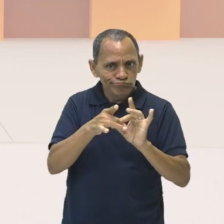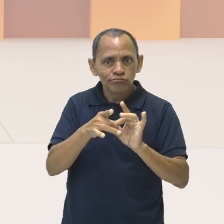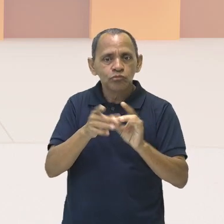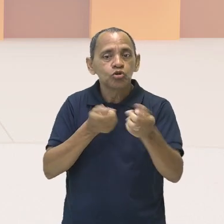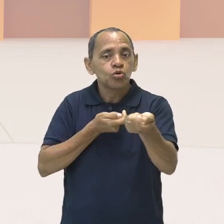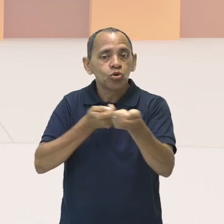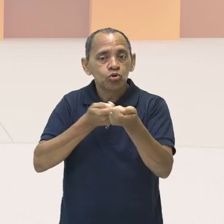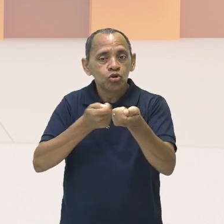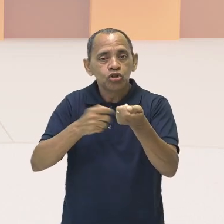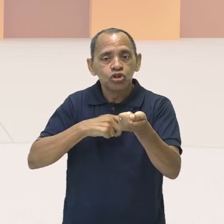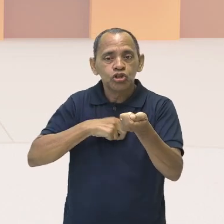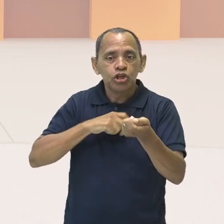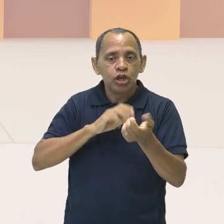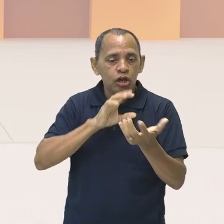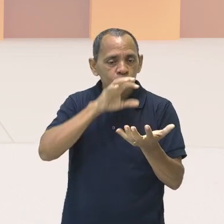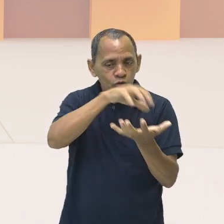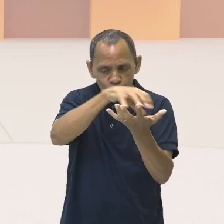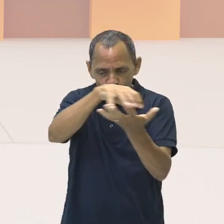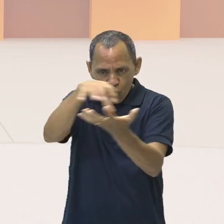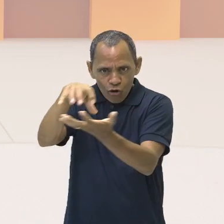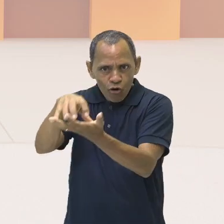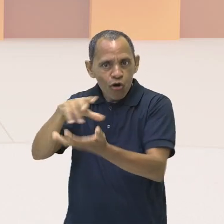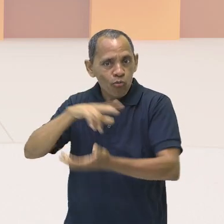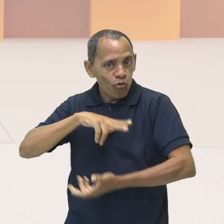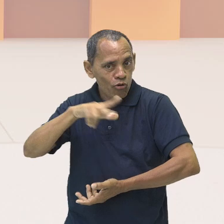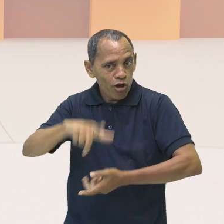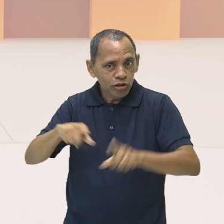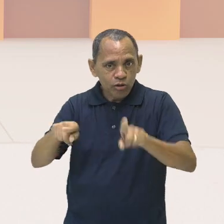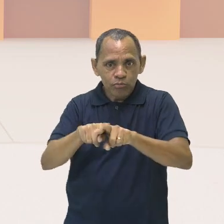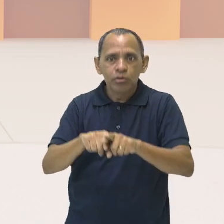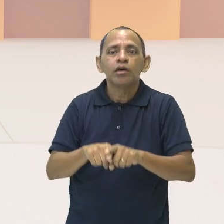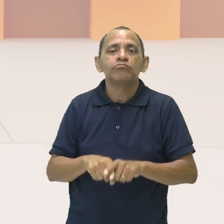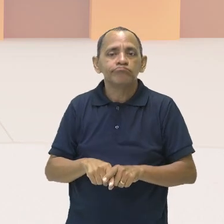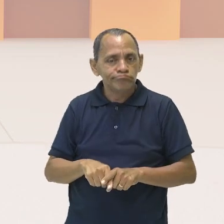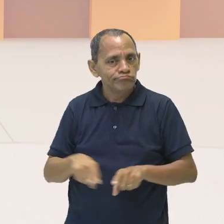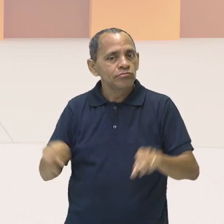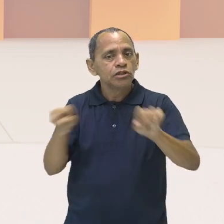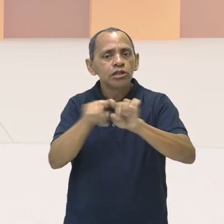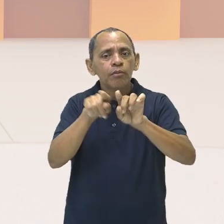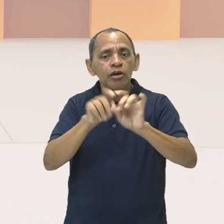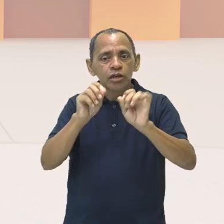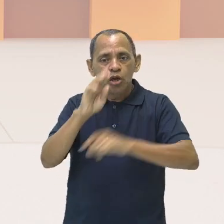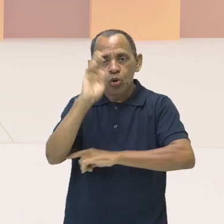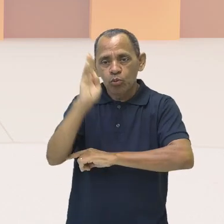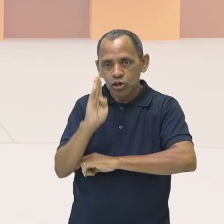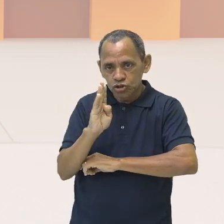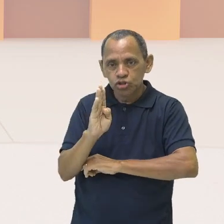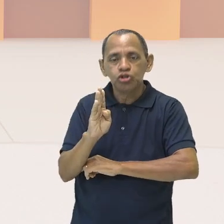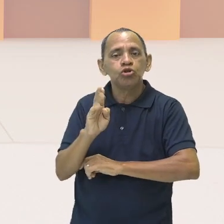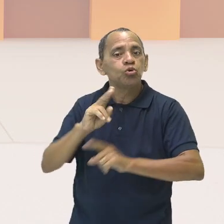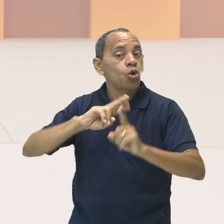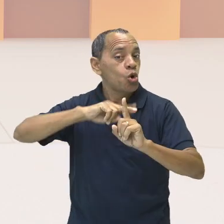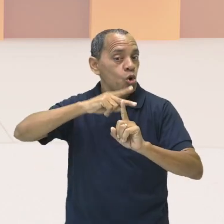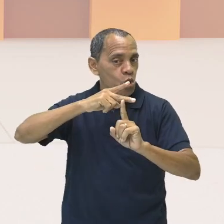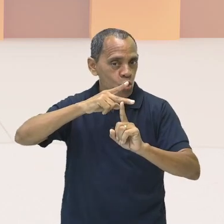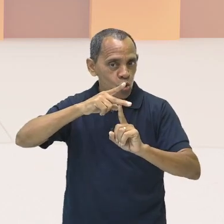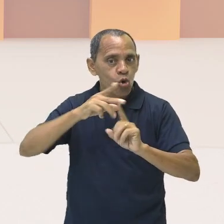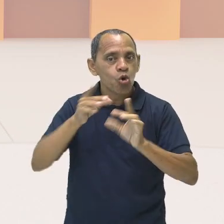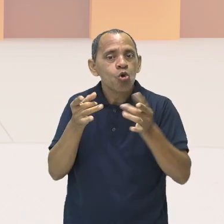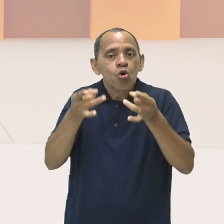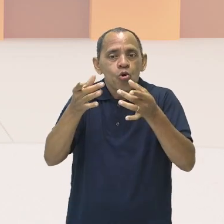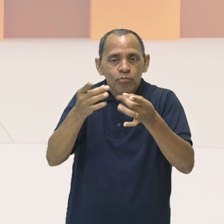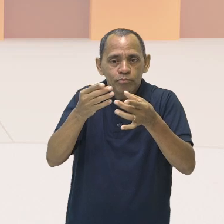as colônias portuguesas, incluindo o Brasil e os seus lucrativos comércios, como o